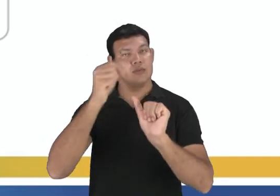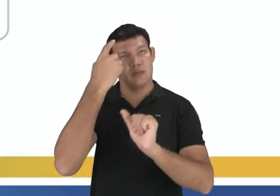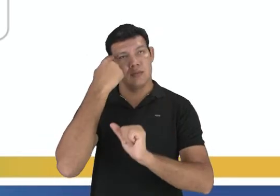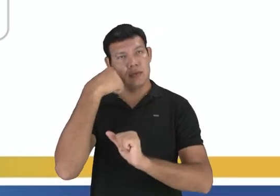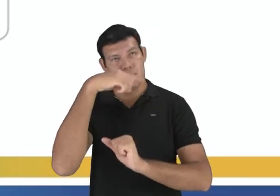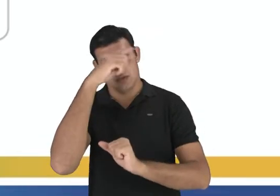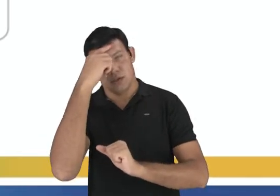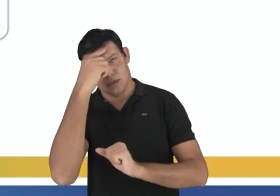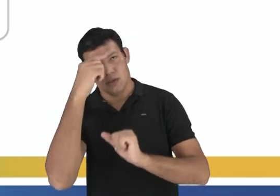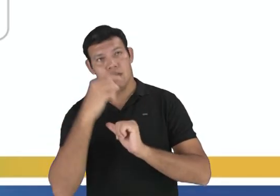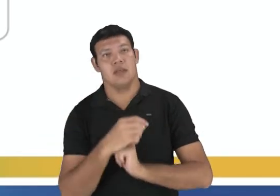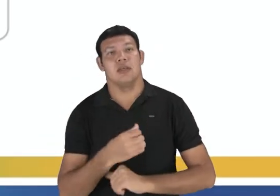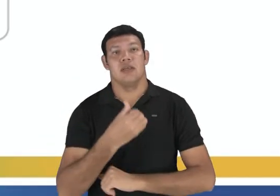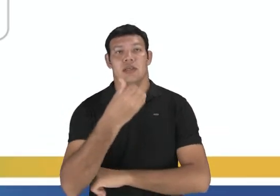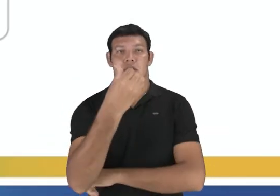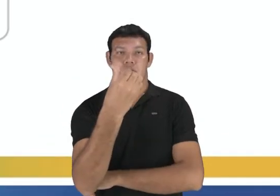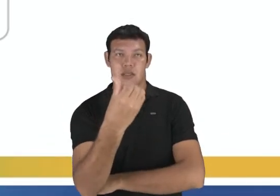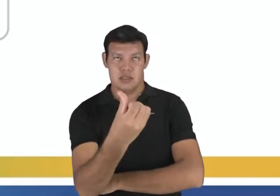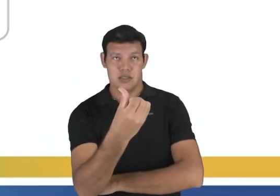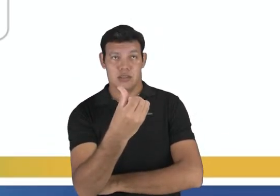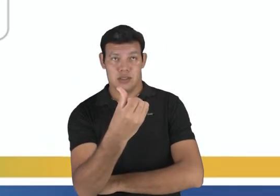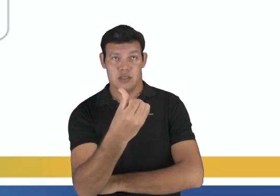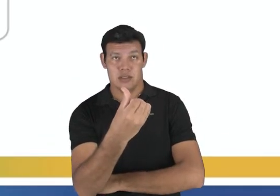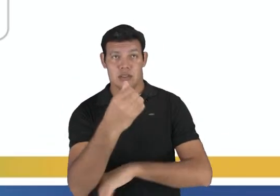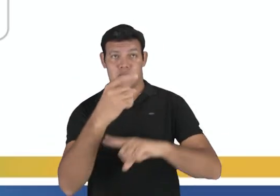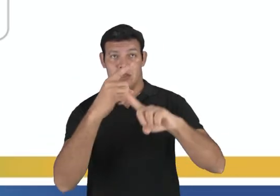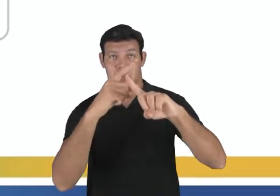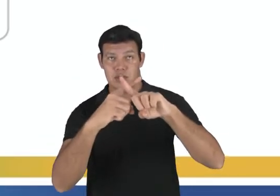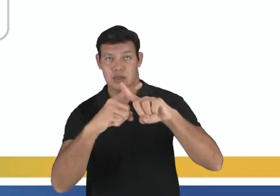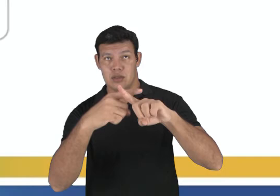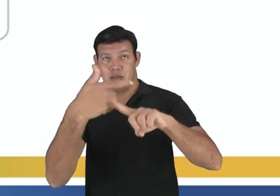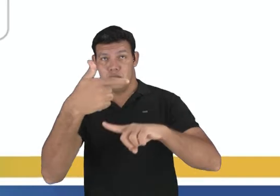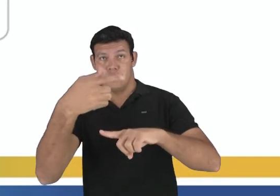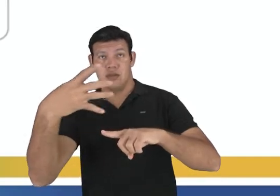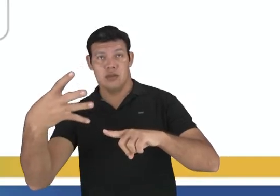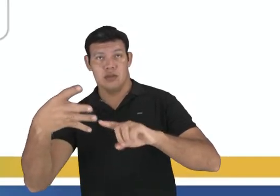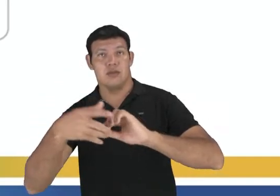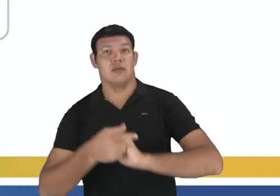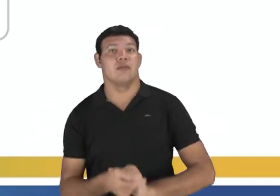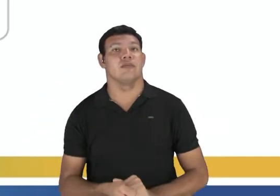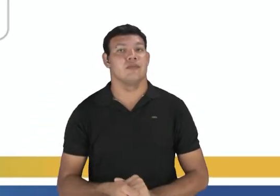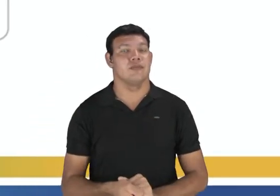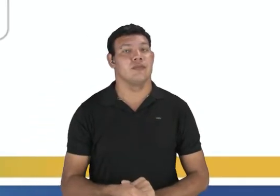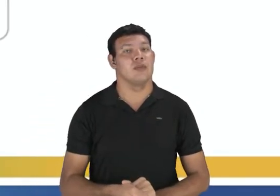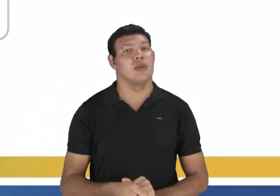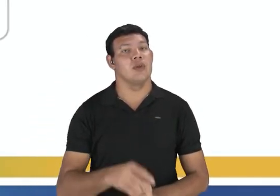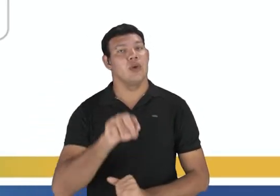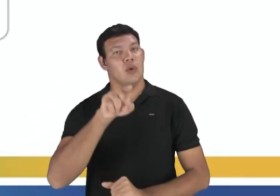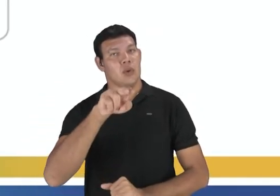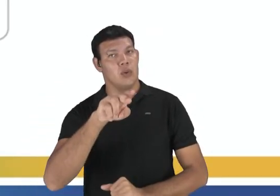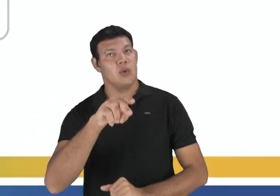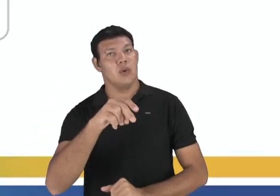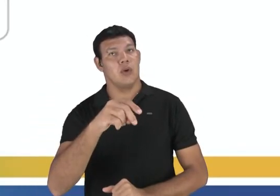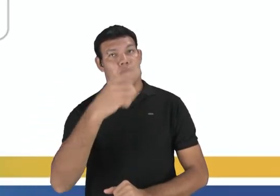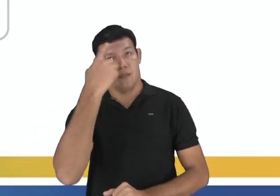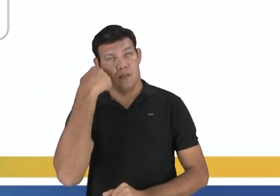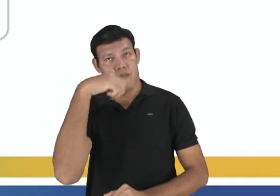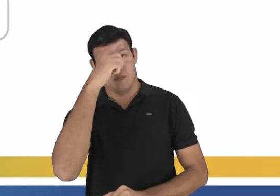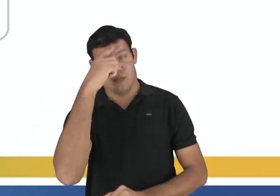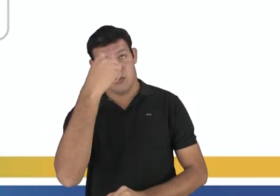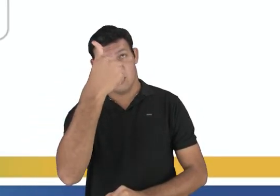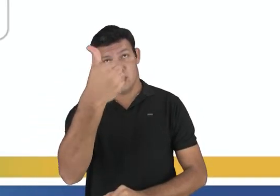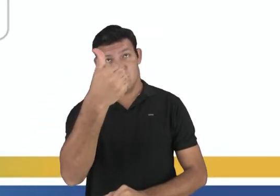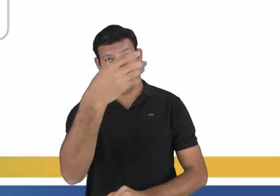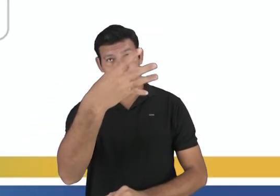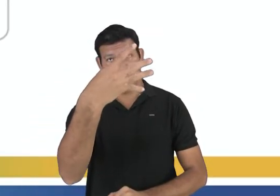pegar o numeral 6 e multiplicar por 24, e aí nós vamos ter 144 horas, dentro de 6